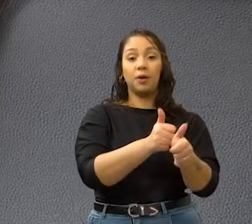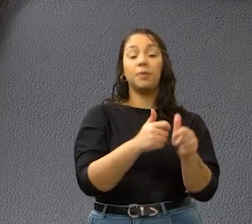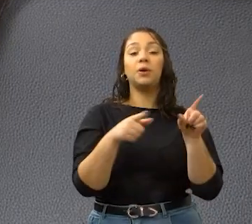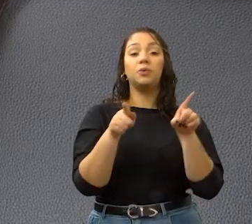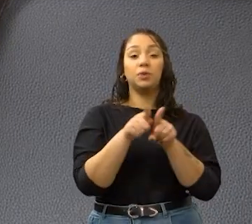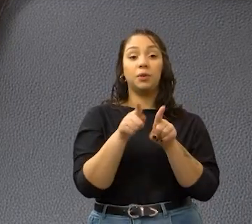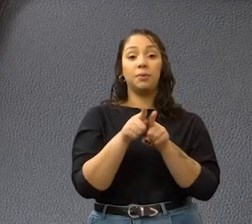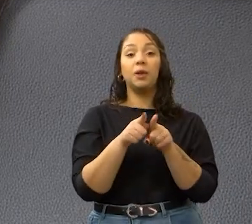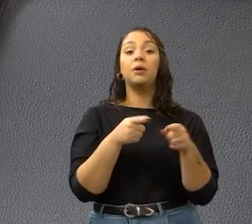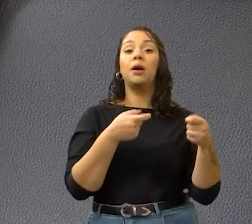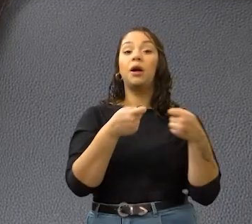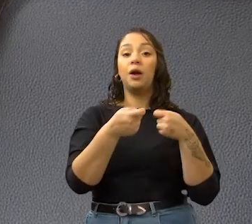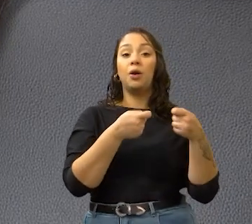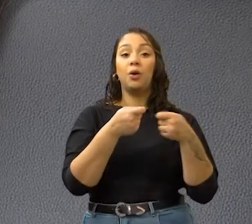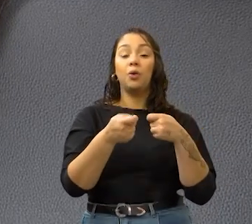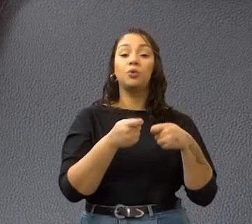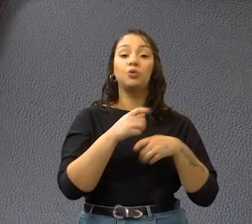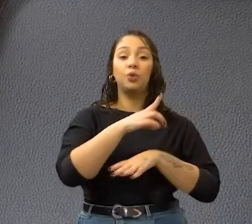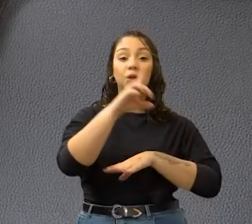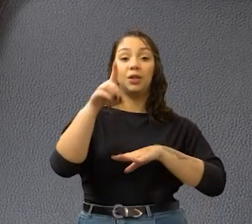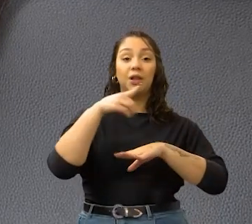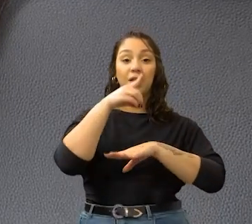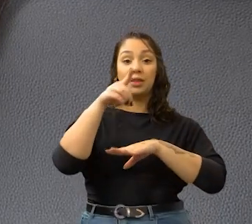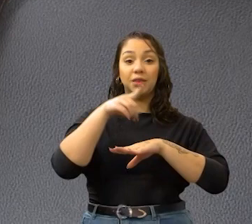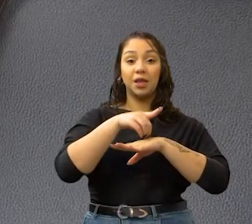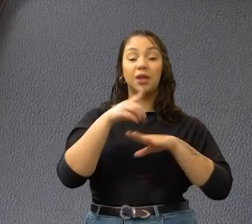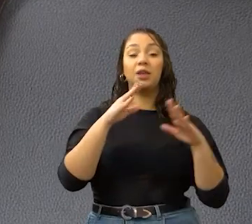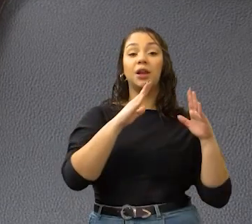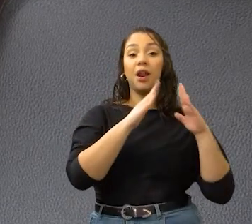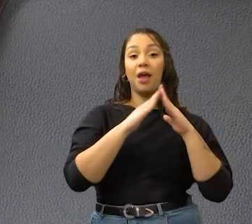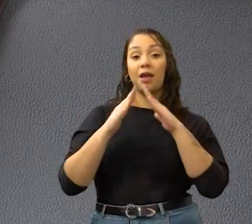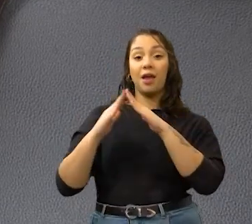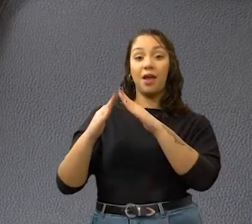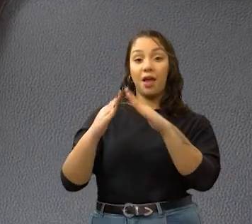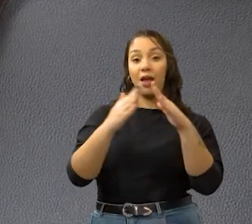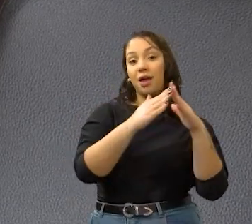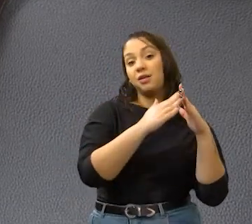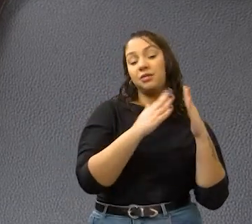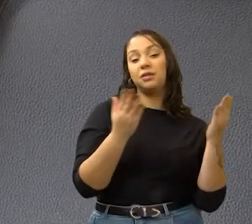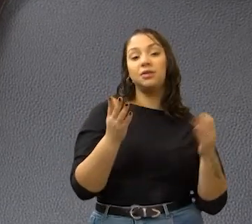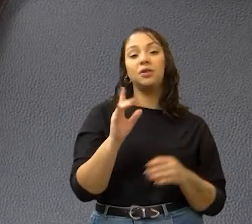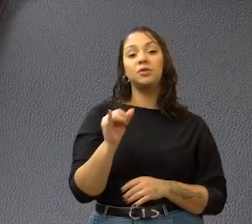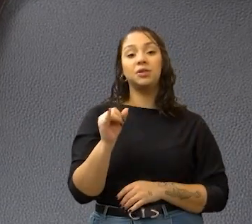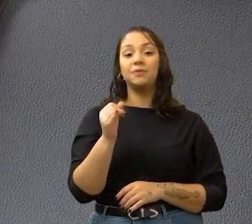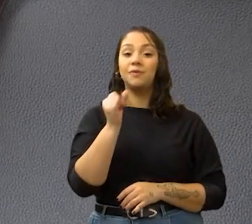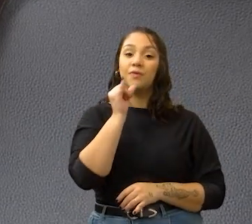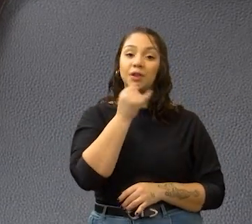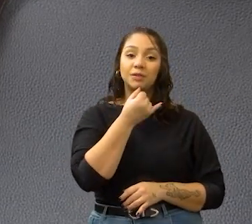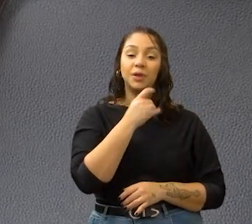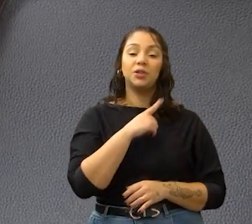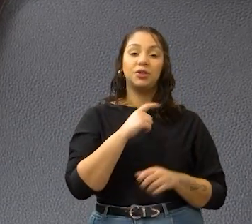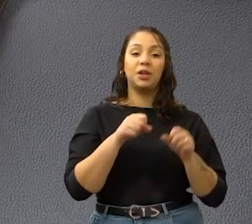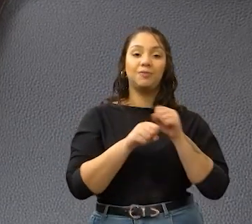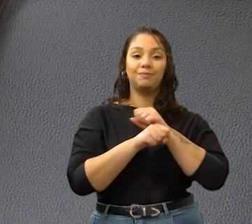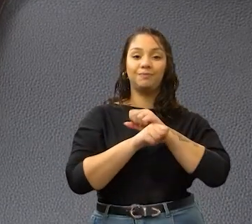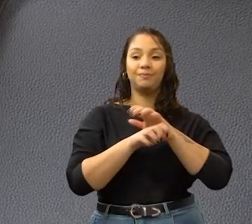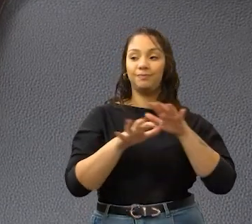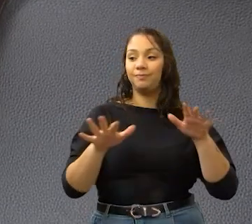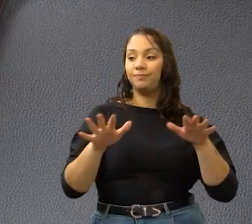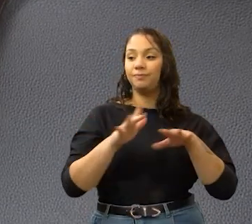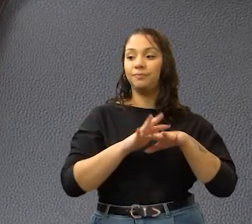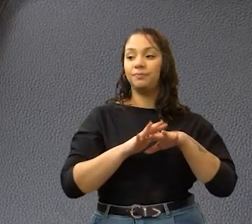acompanhamento, né, eles que fazem o controle da dengue nas nossas casas, né, muitas vezes, quando a gente começa, infelizmente,